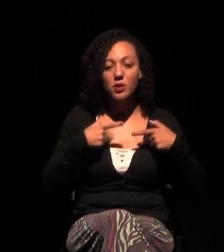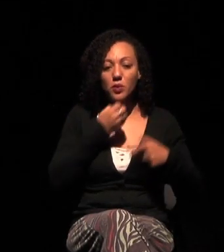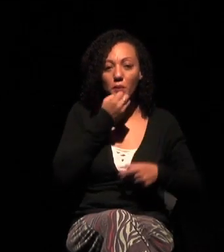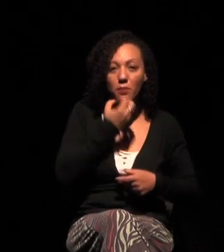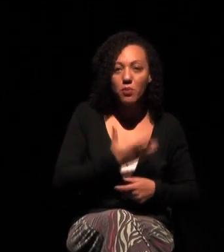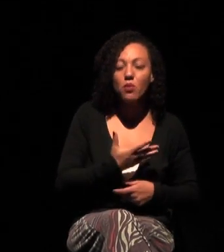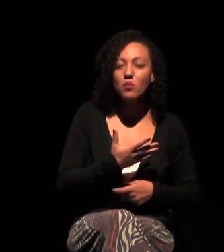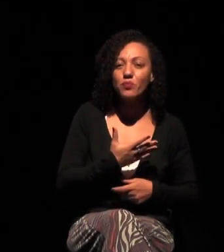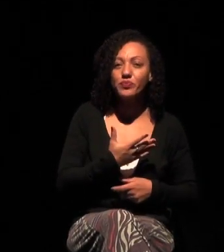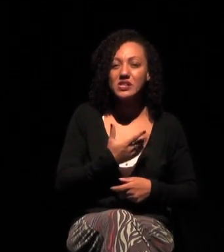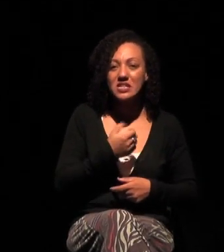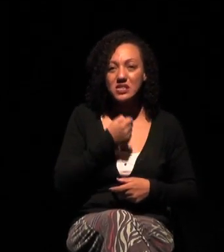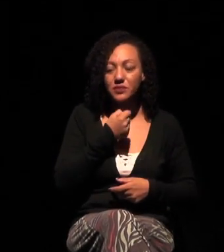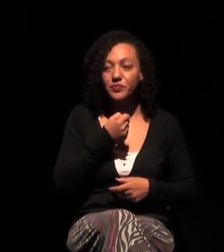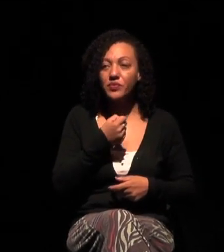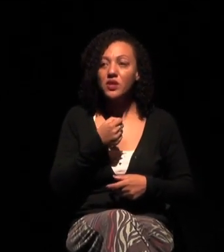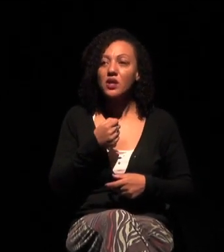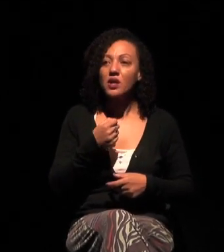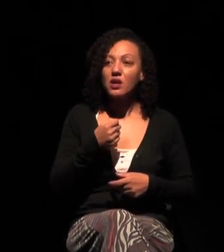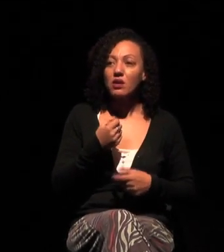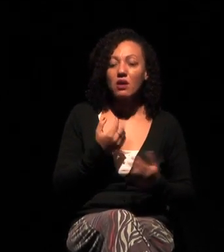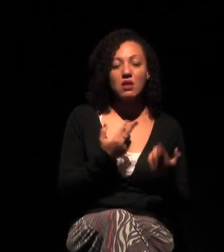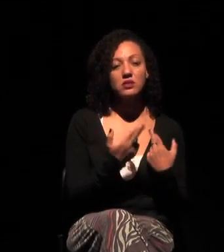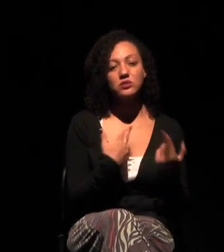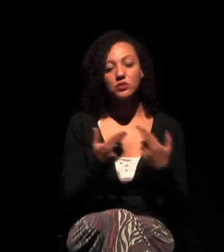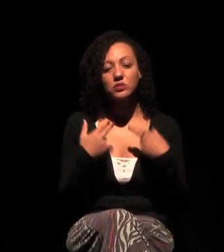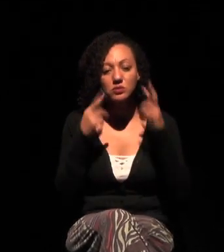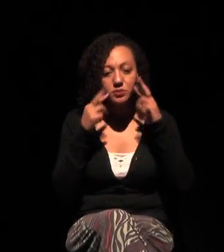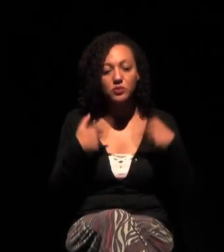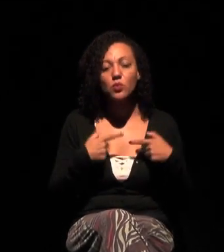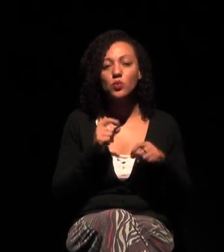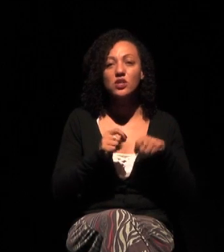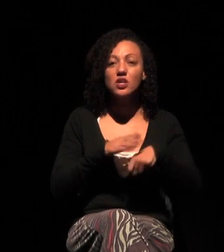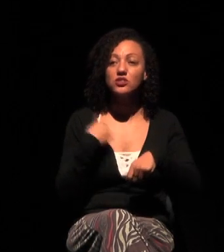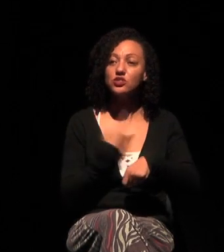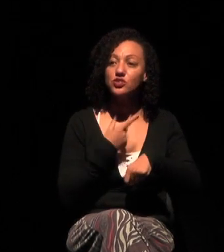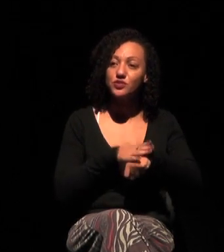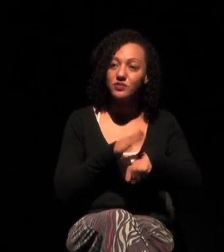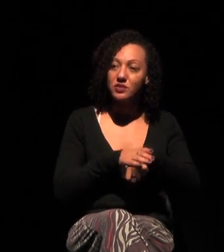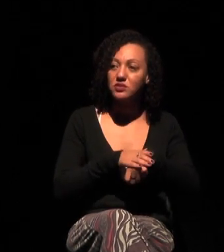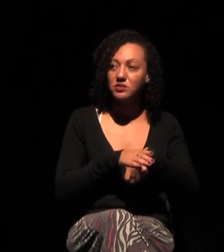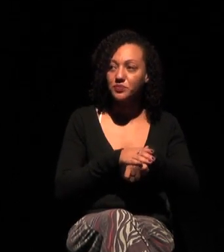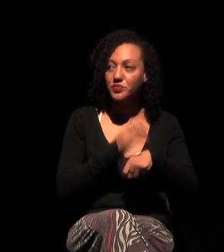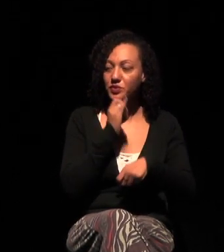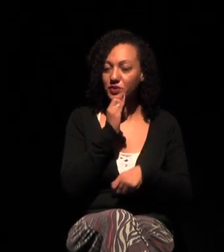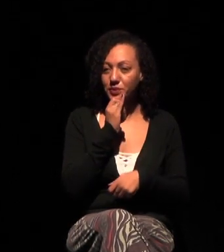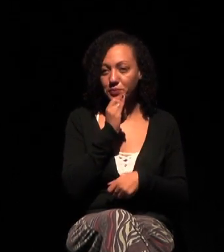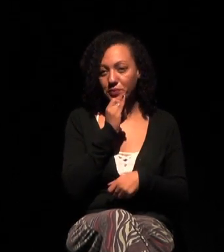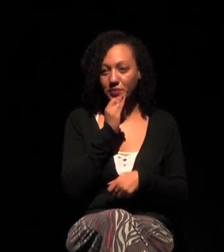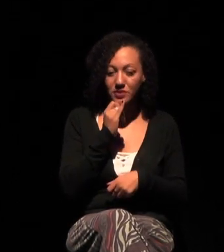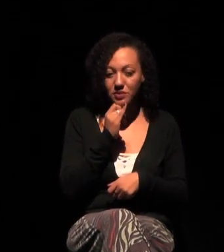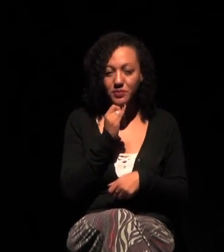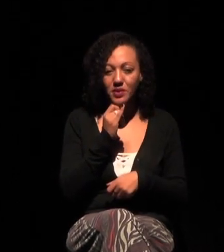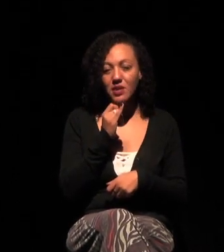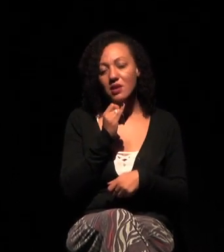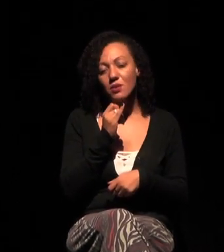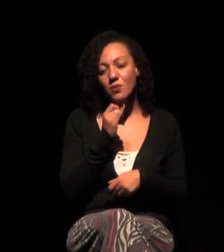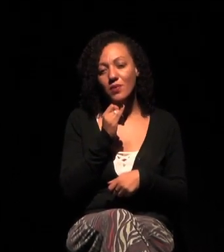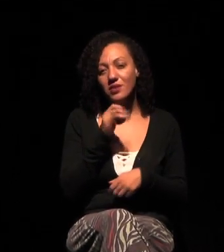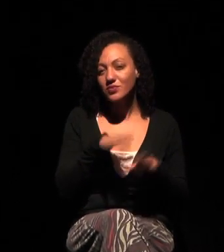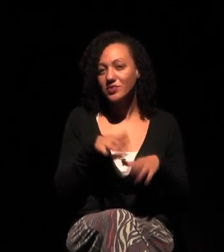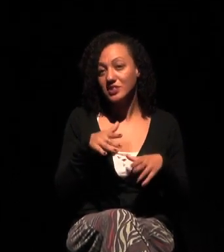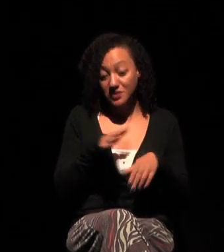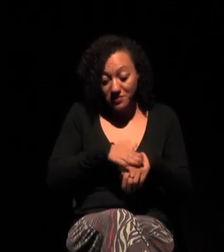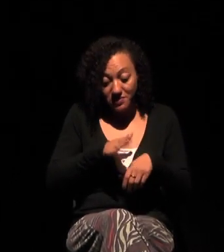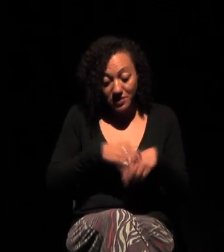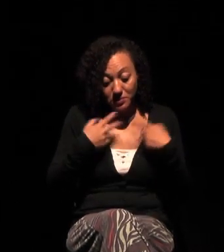bom nas negociações interpessoais né é o que a gente faz o tempo inteiro é o ser humano faz muito isso até a gestão sem perceber também e